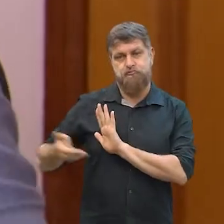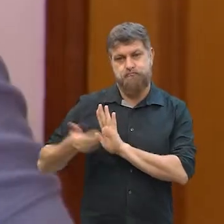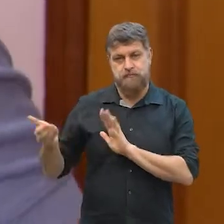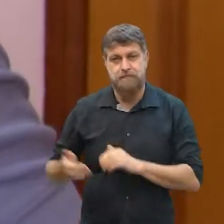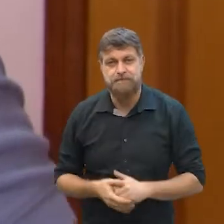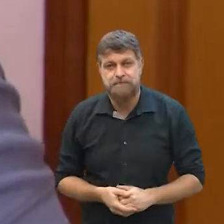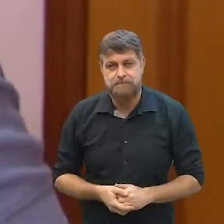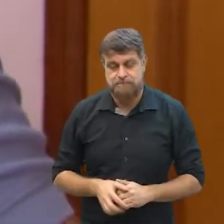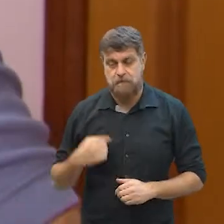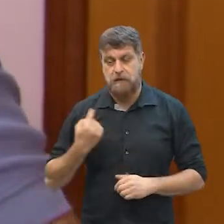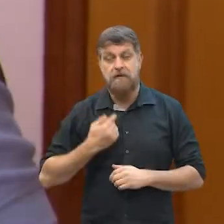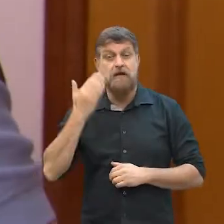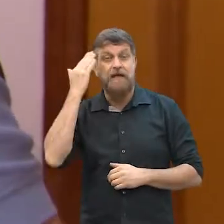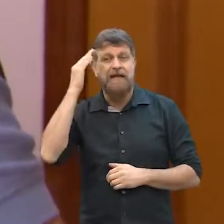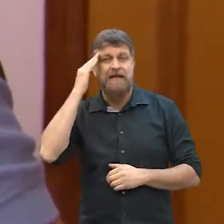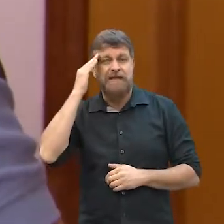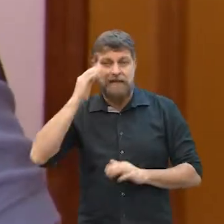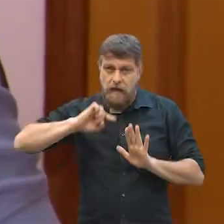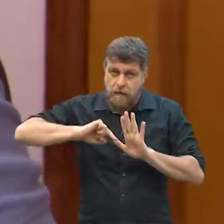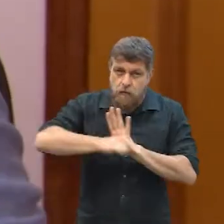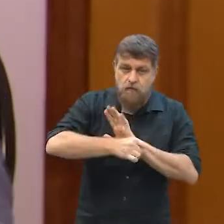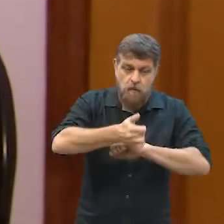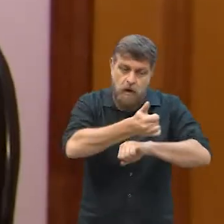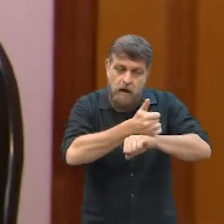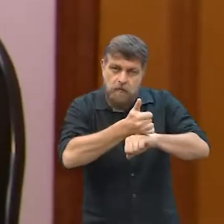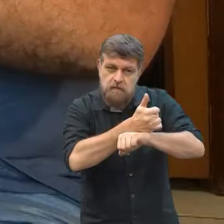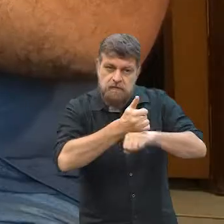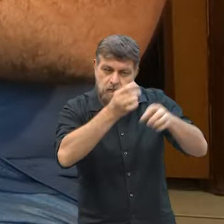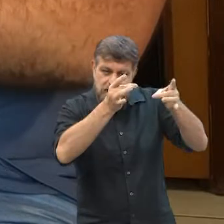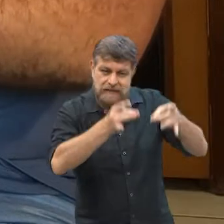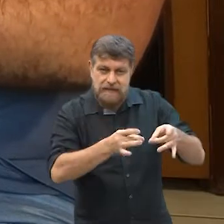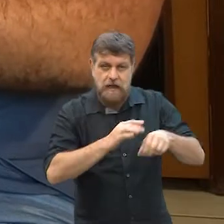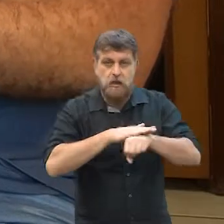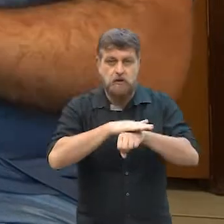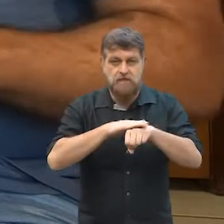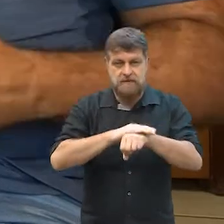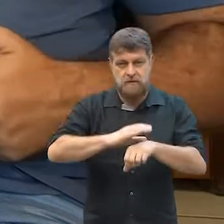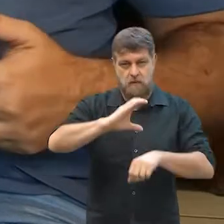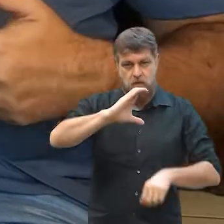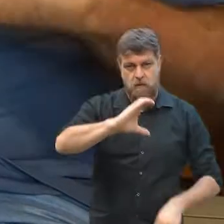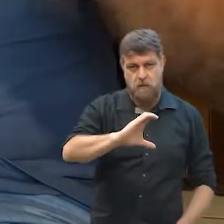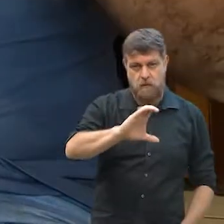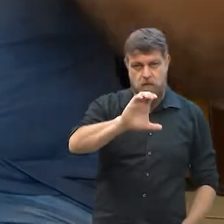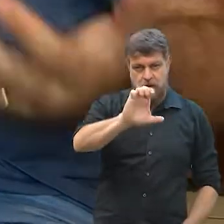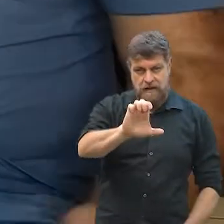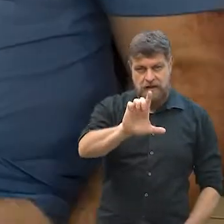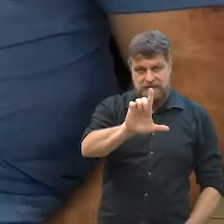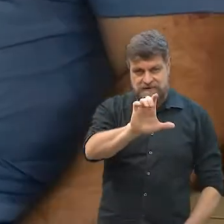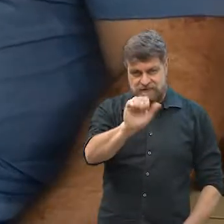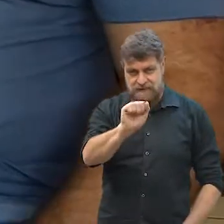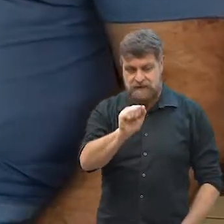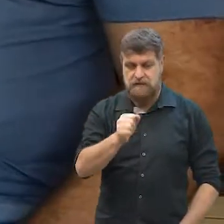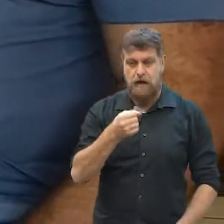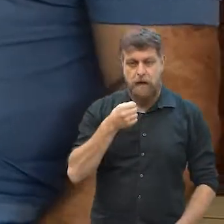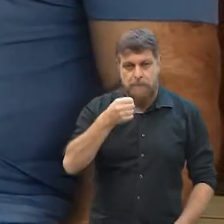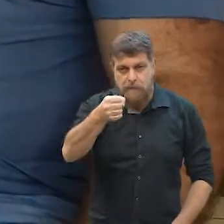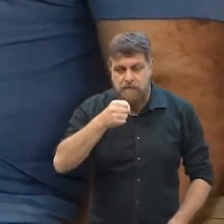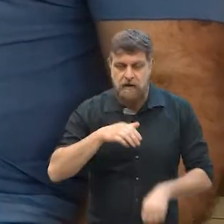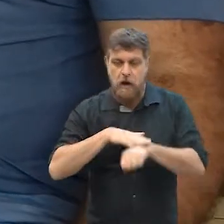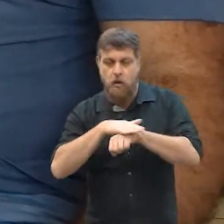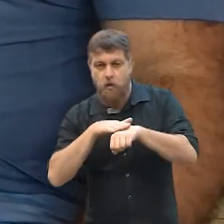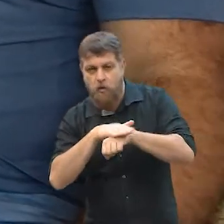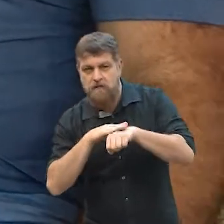Bom, e para a gente entender um pouquinho mais sobre essa profissão, já estou aqui com a Célia para falar a respeito da profissão